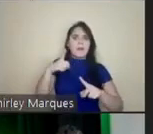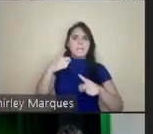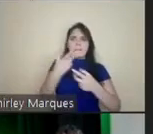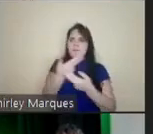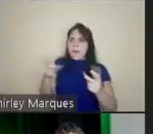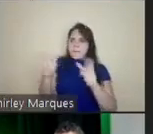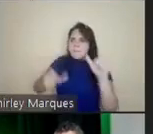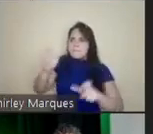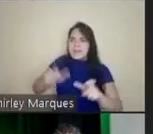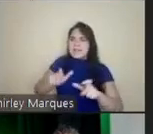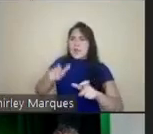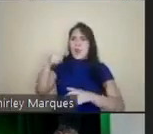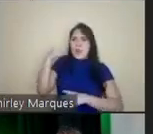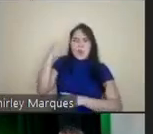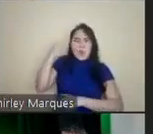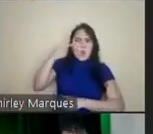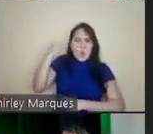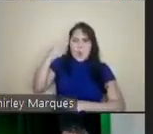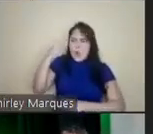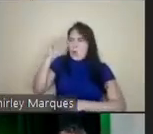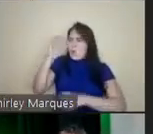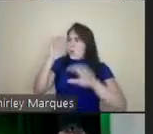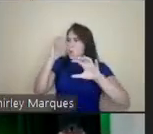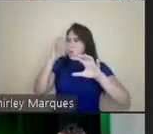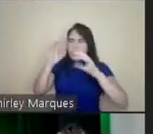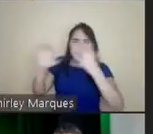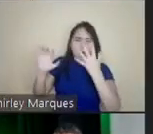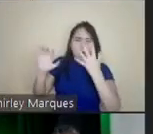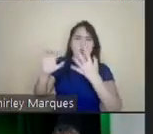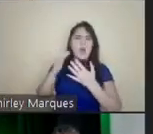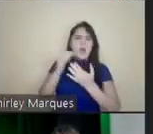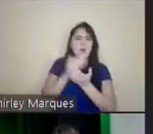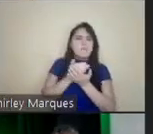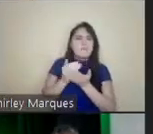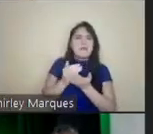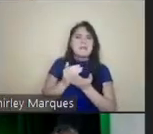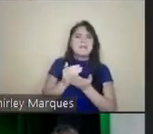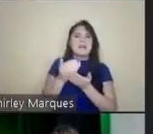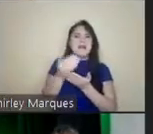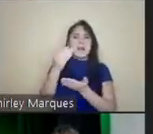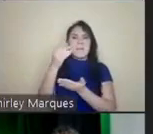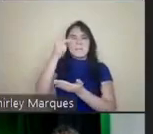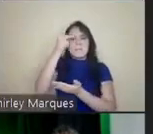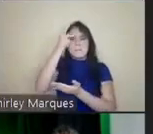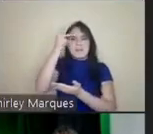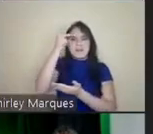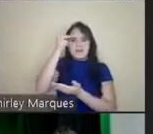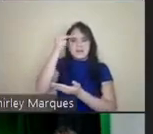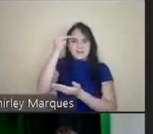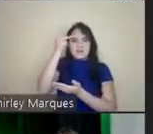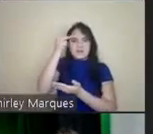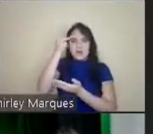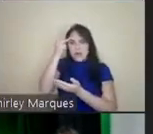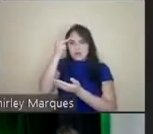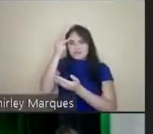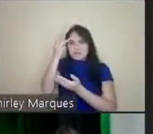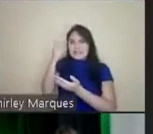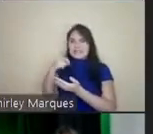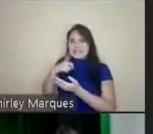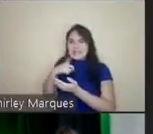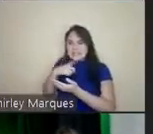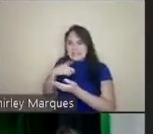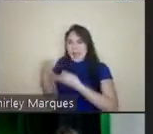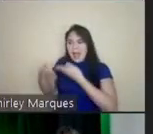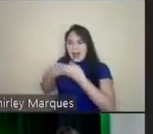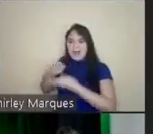demais. Assim, eu comecei a perder gente muito próxima, sabe? Lúcia Moura, com a escritora que eu amo, partiu tem